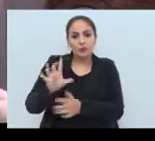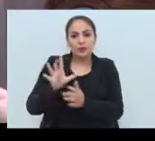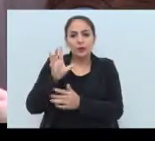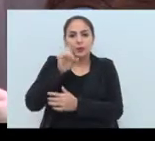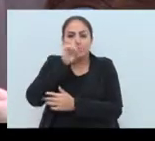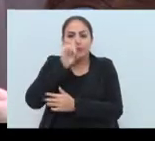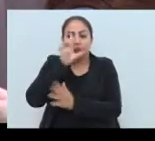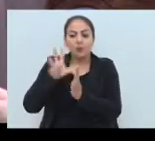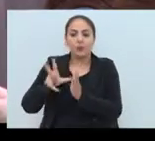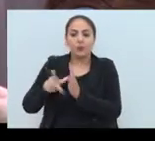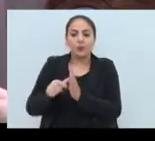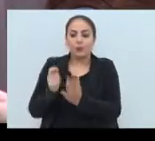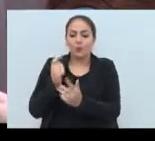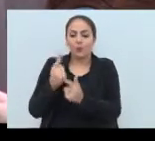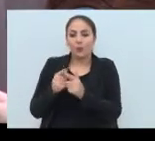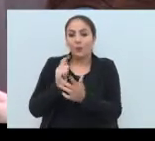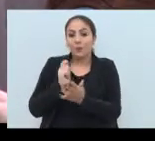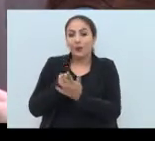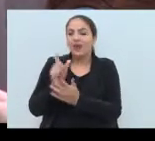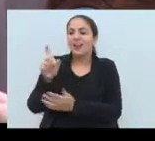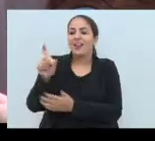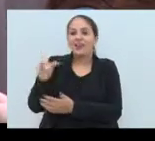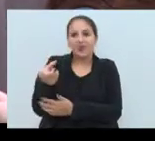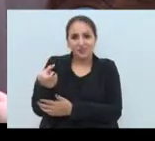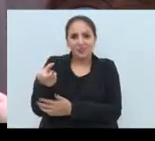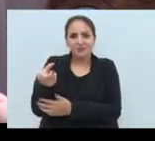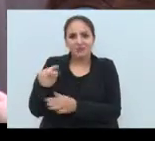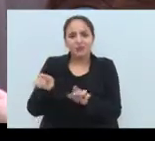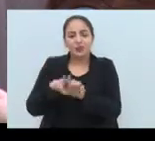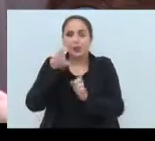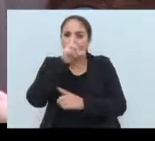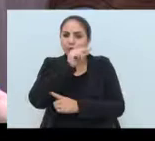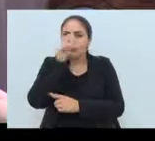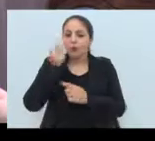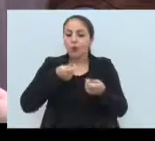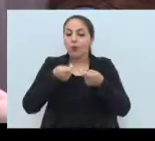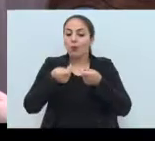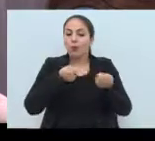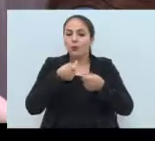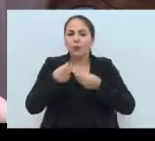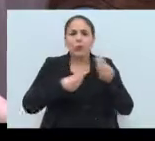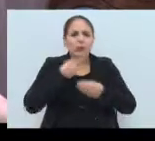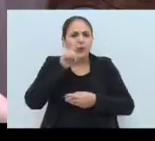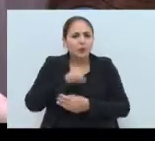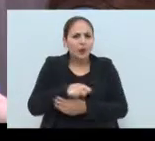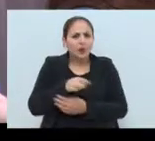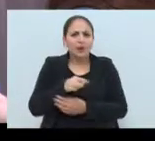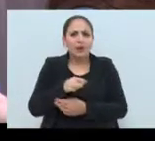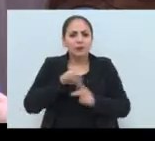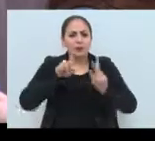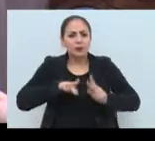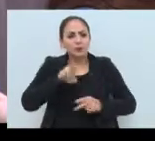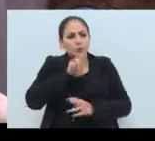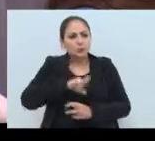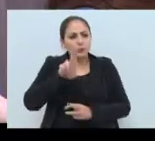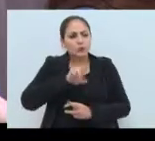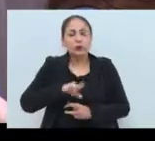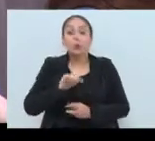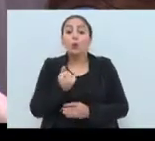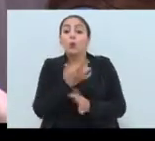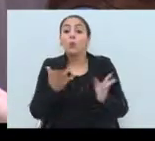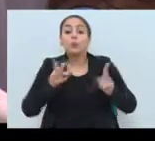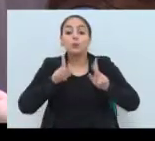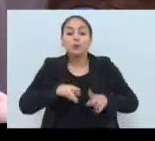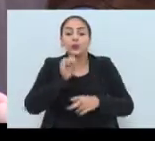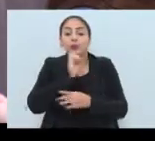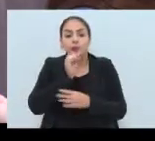em cartão, e vai permitir a prefeitura controlar como é que são os usuários, como é que estão as isenções, quantos idosos